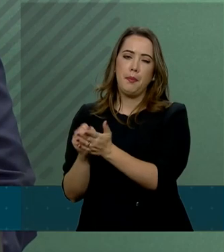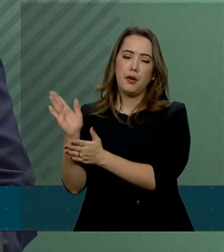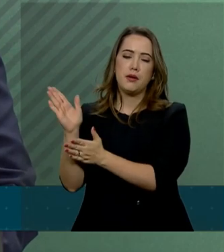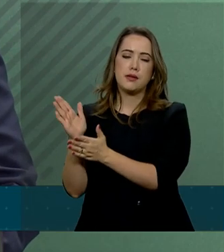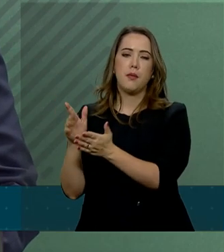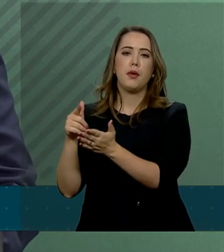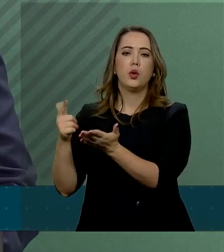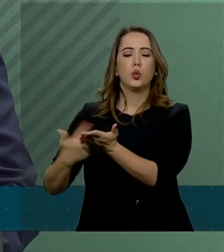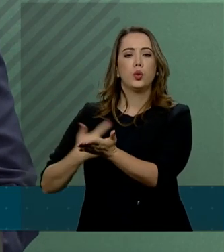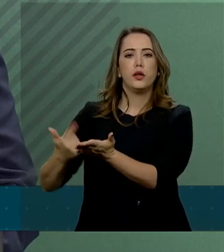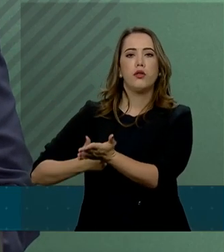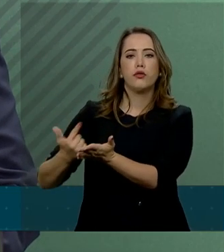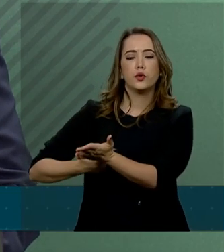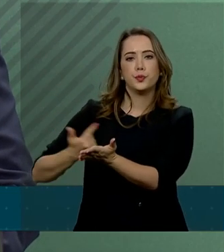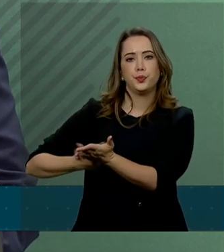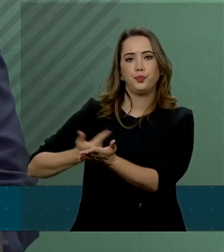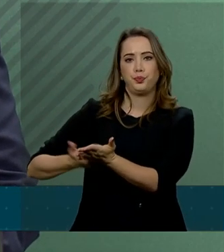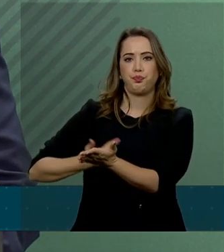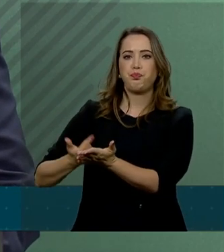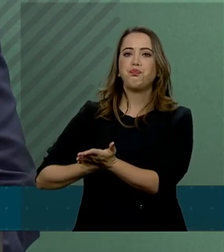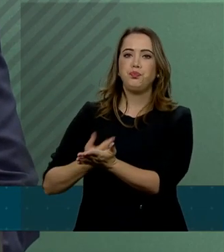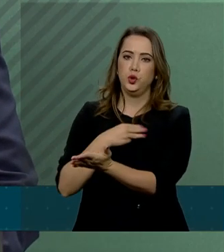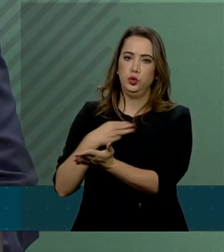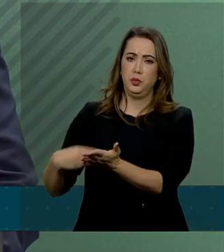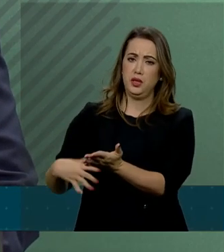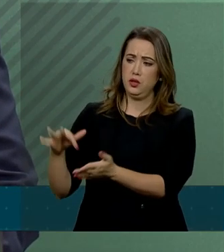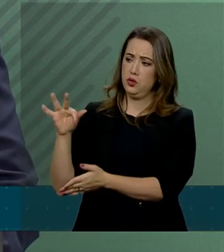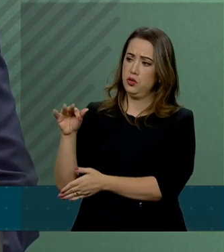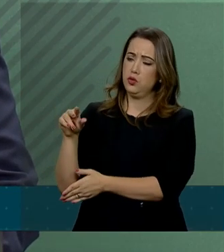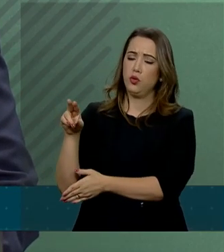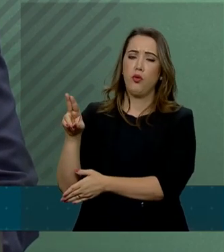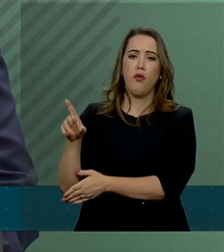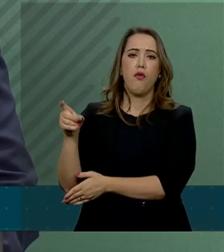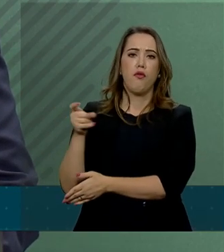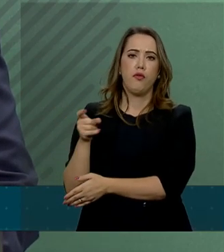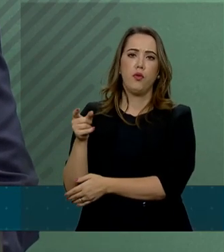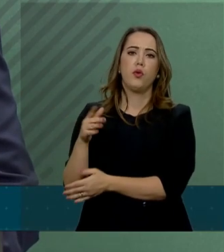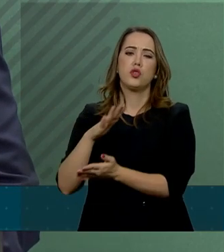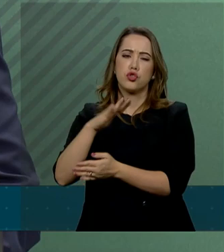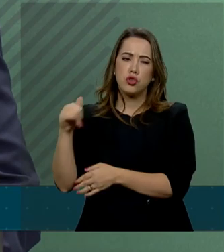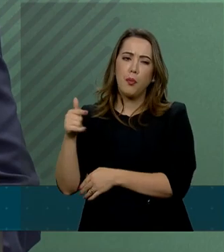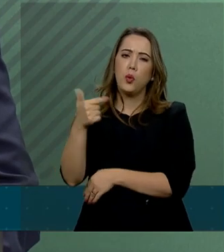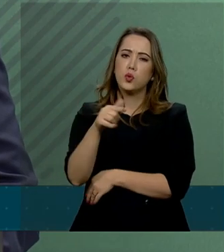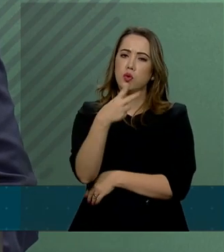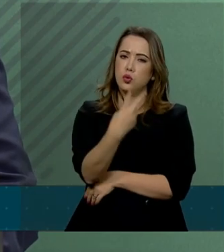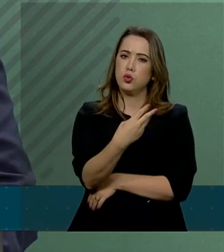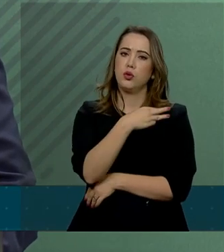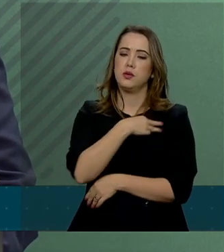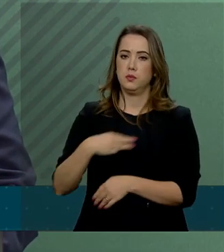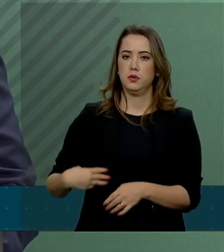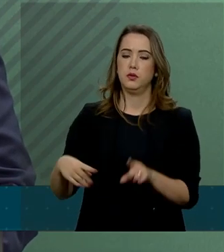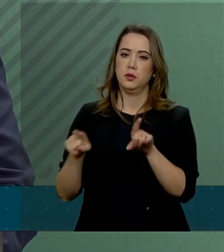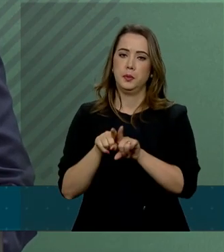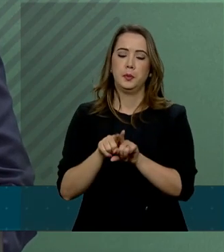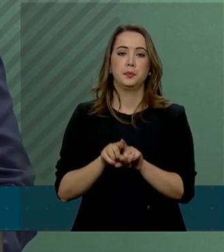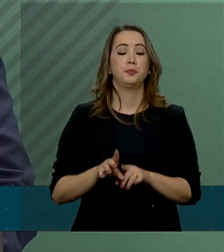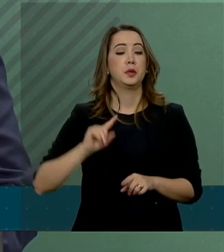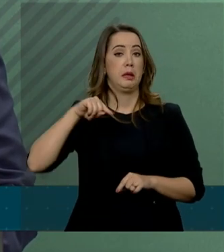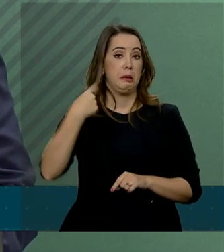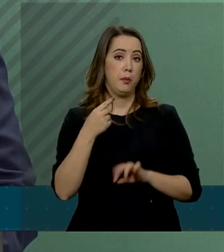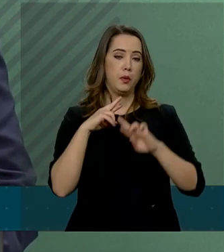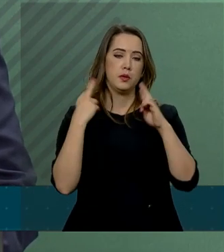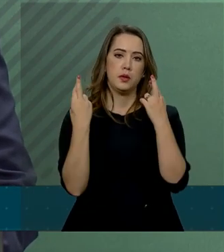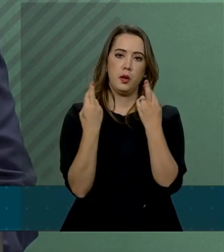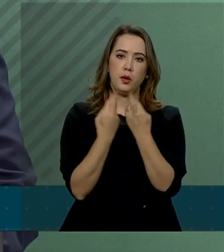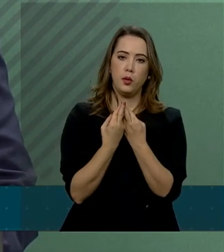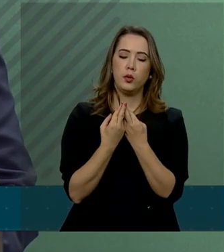lorenzoni ministro chefe da casa civil da presidência perdão da presidência da república e o senhor josé